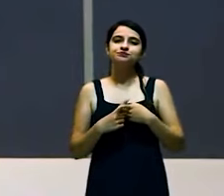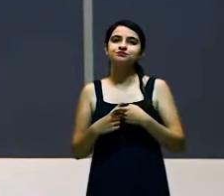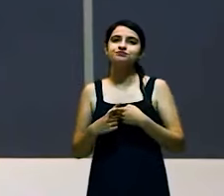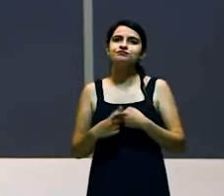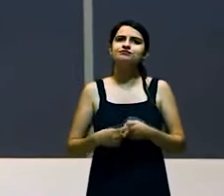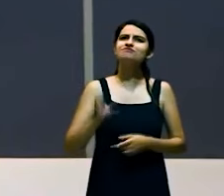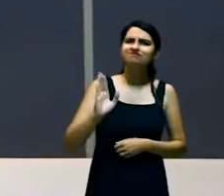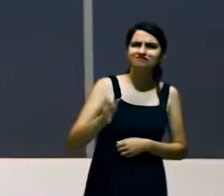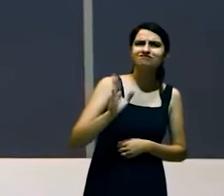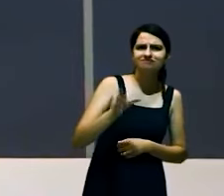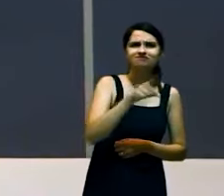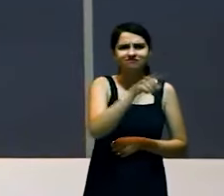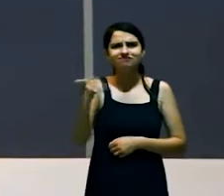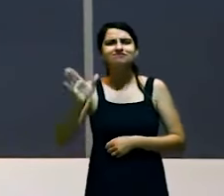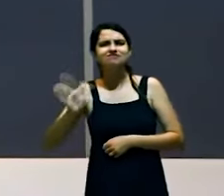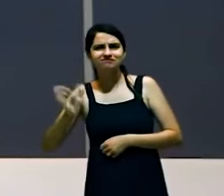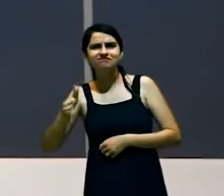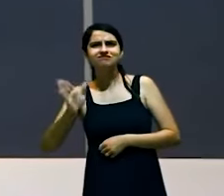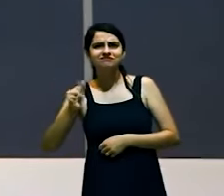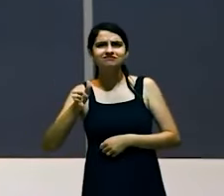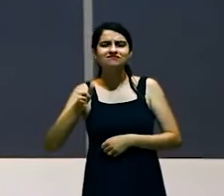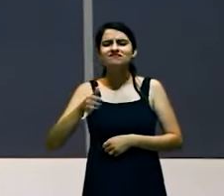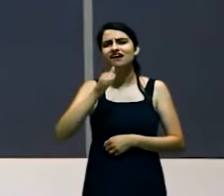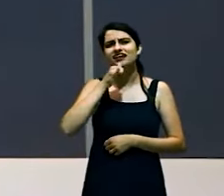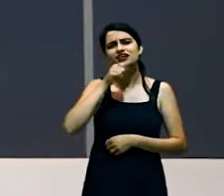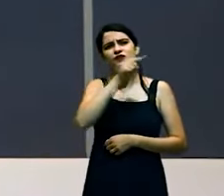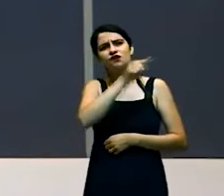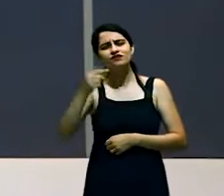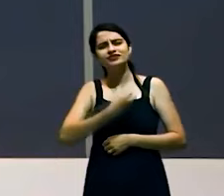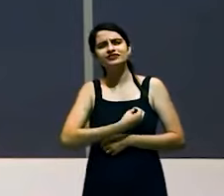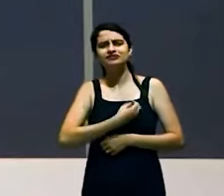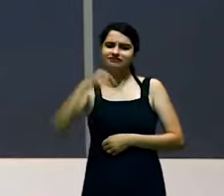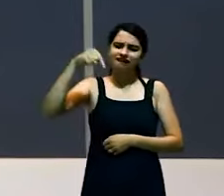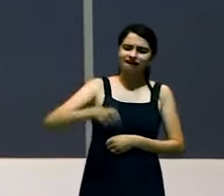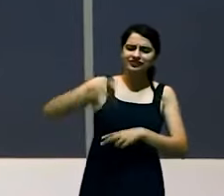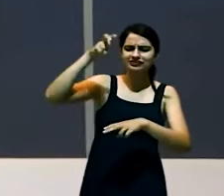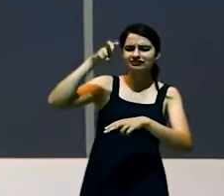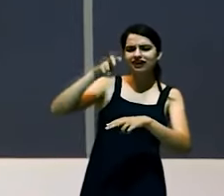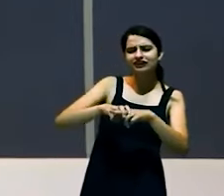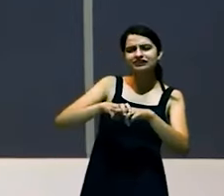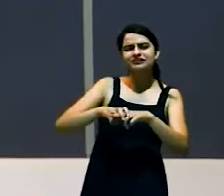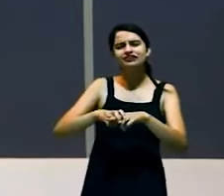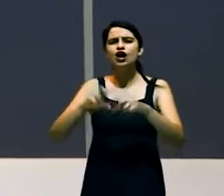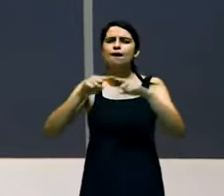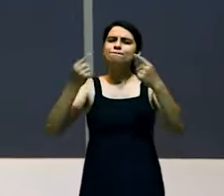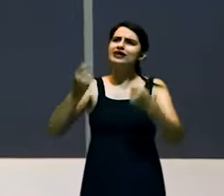Já viveu isso? De estar aqui agora, ouvindo, e a cabeça está longe,